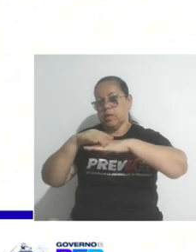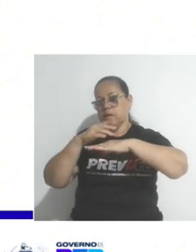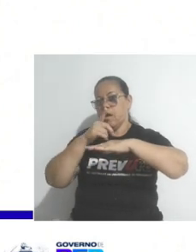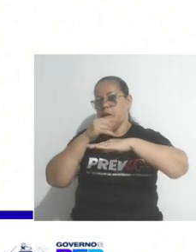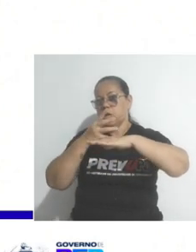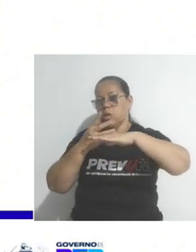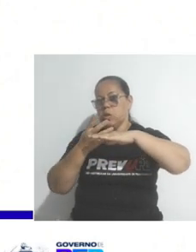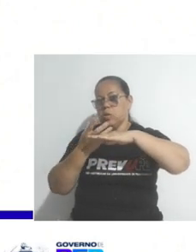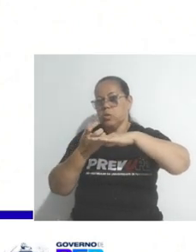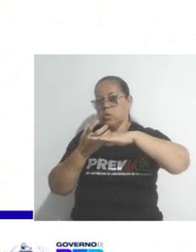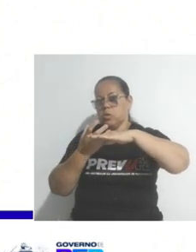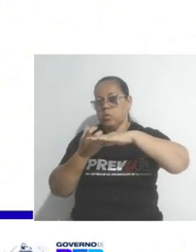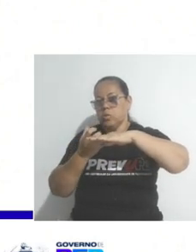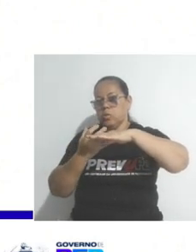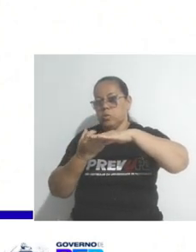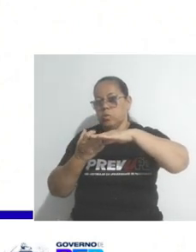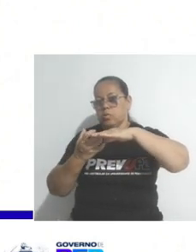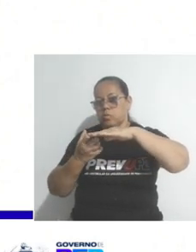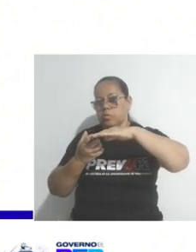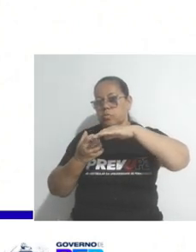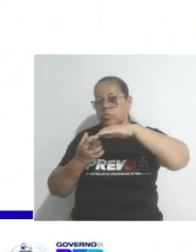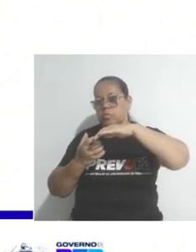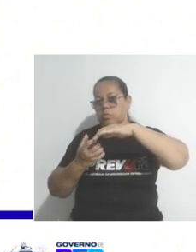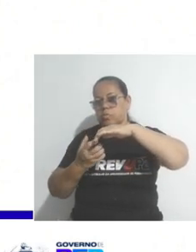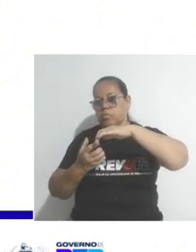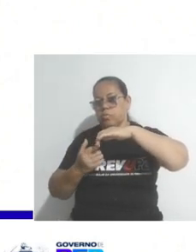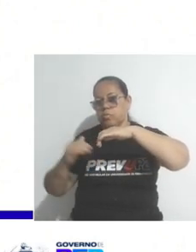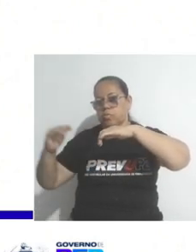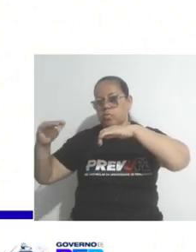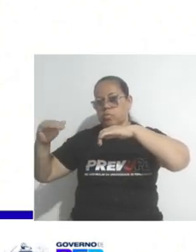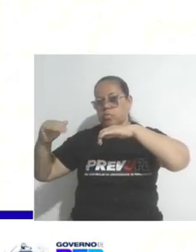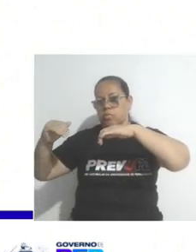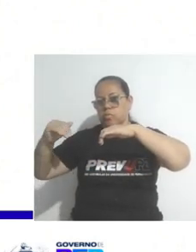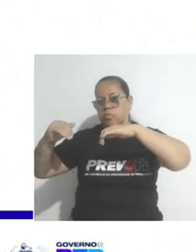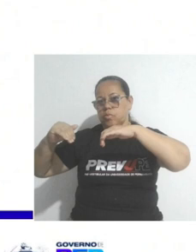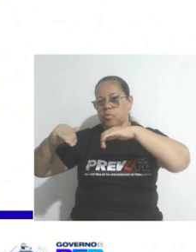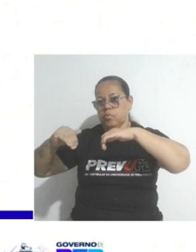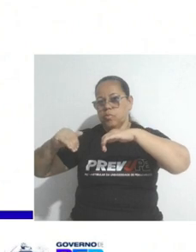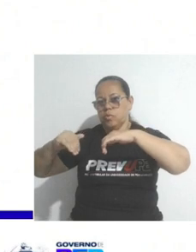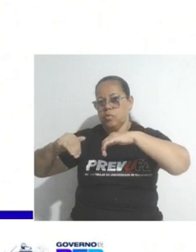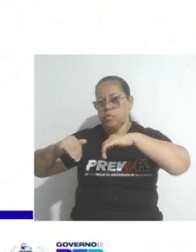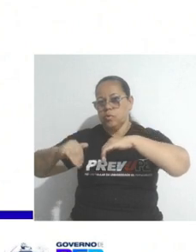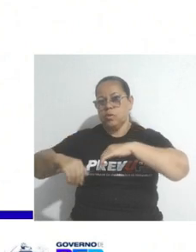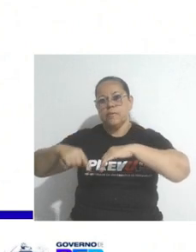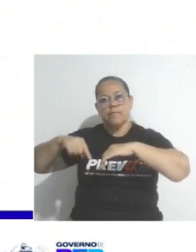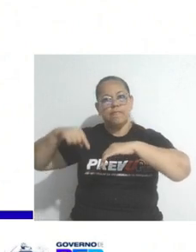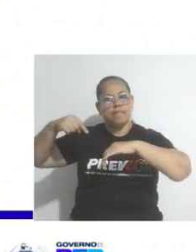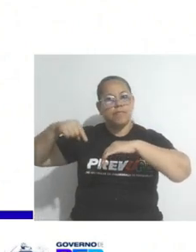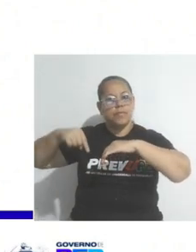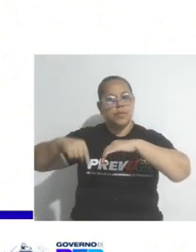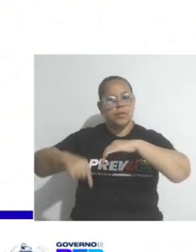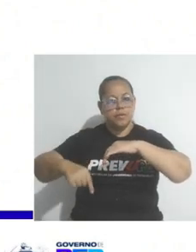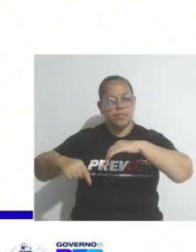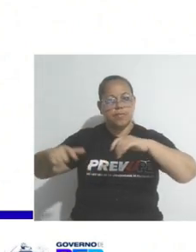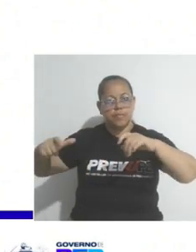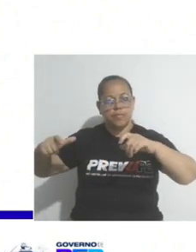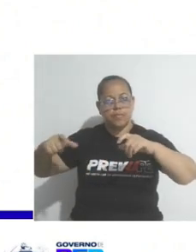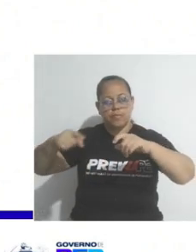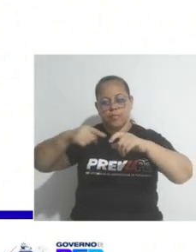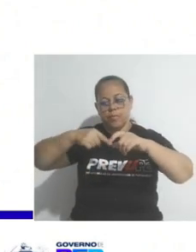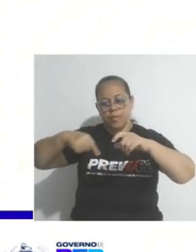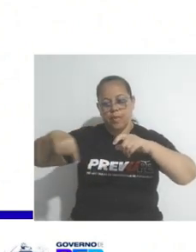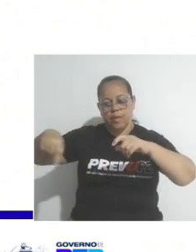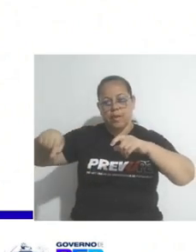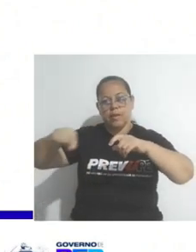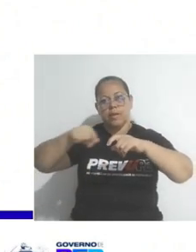zona de cruzamento de fraturas crescem em profundidade e diâmetro conforme